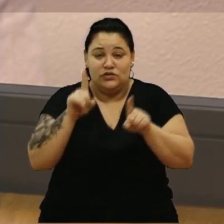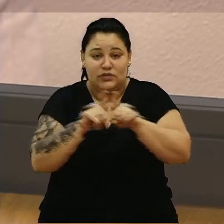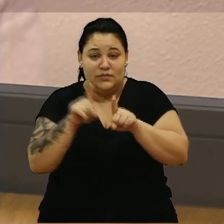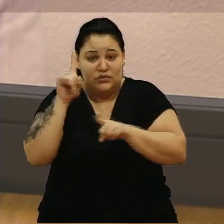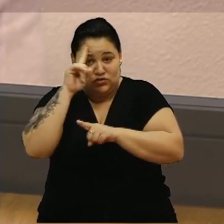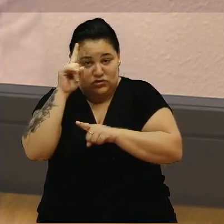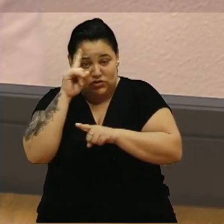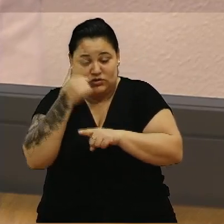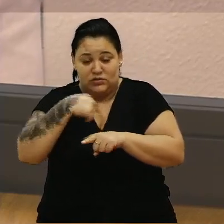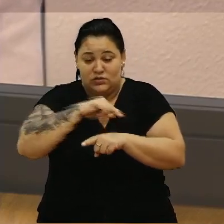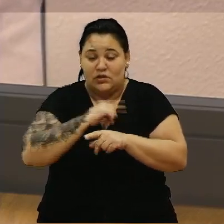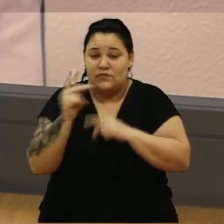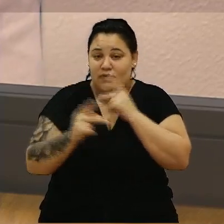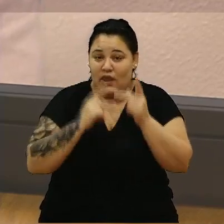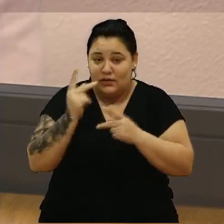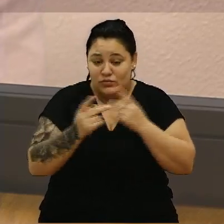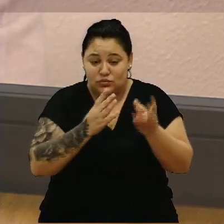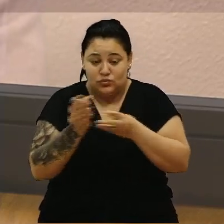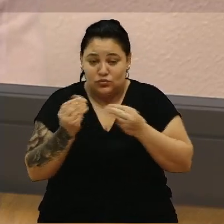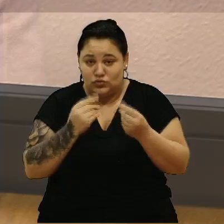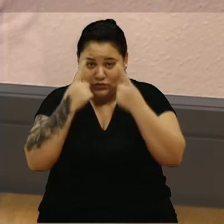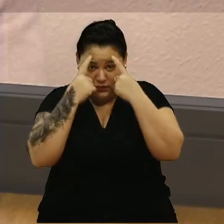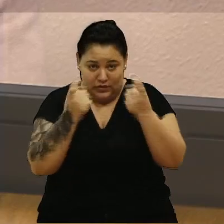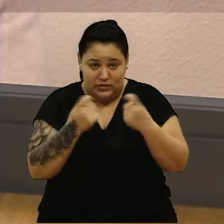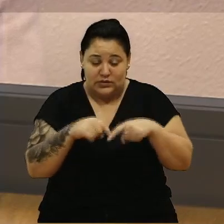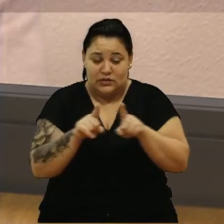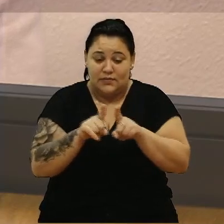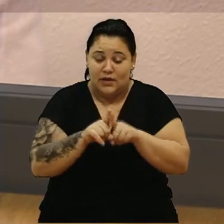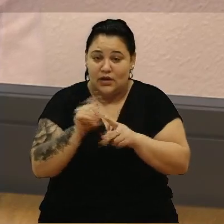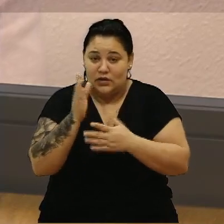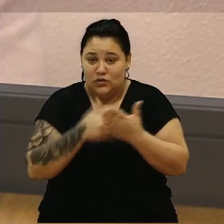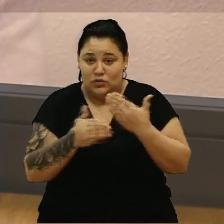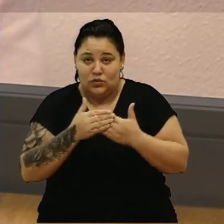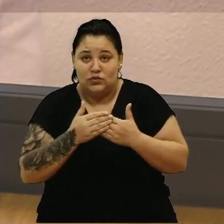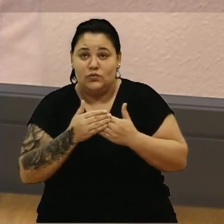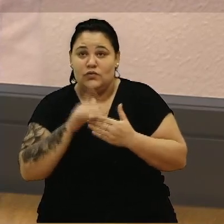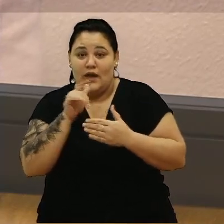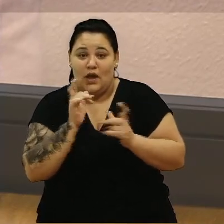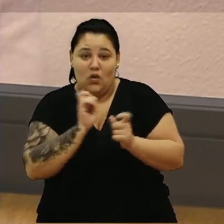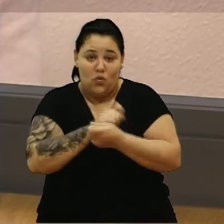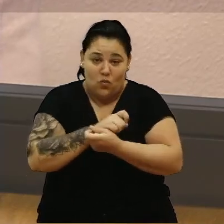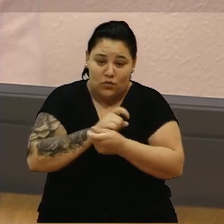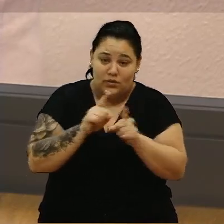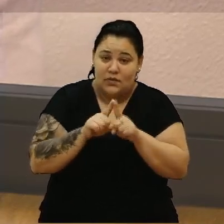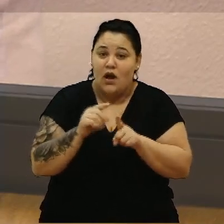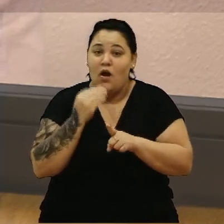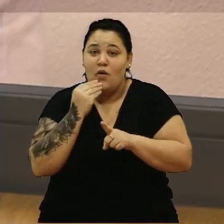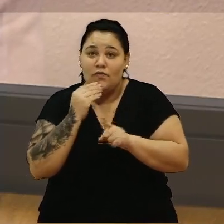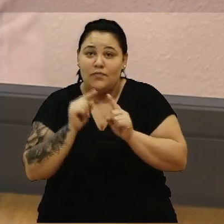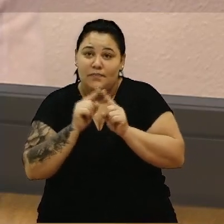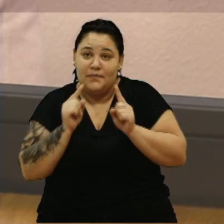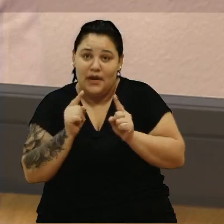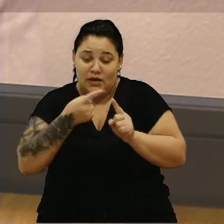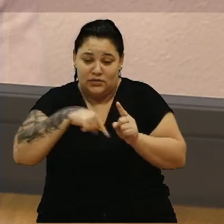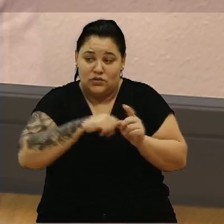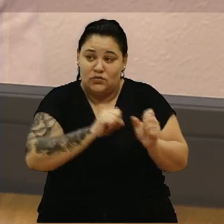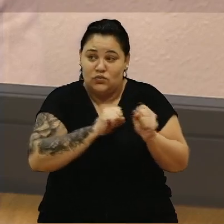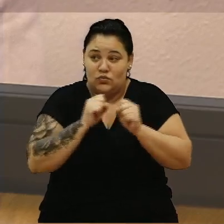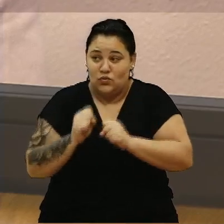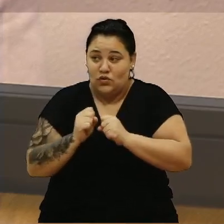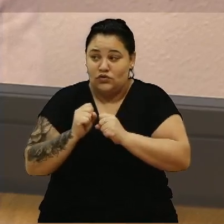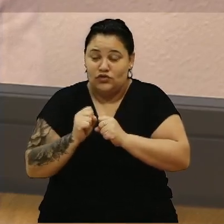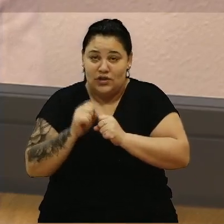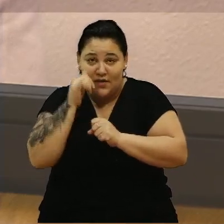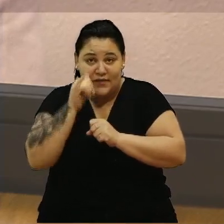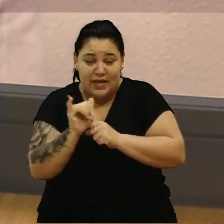gente fala tanto, né, na violência, todo mundo se coloca contrário, obviamente, mas a gente vai poder prevenir tratando isso com todos